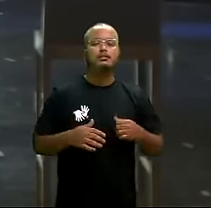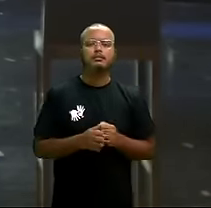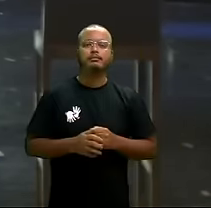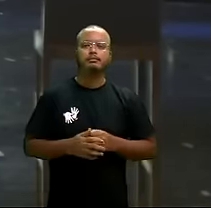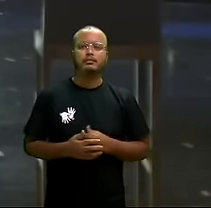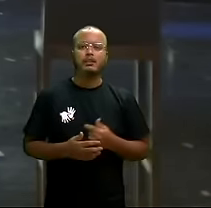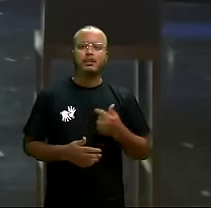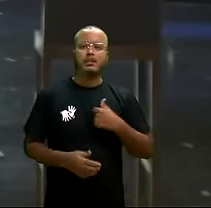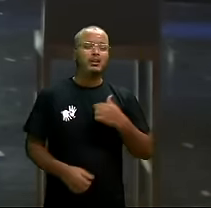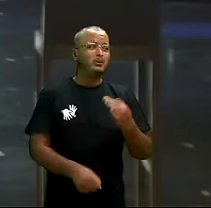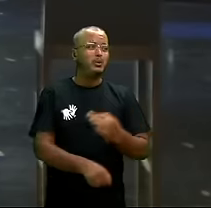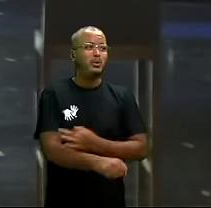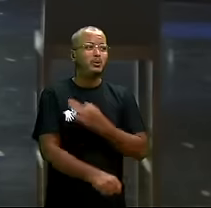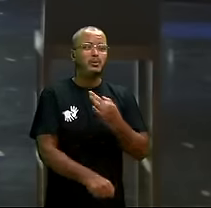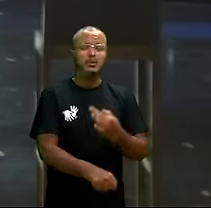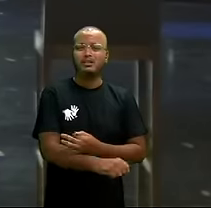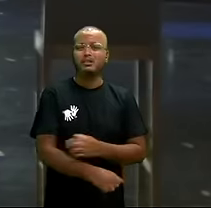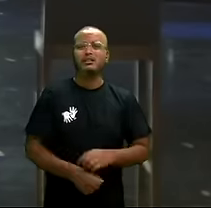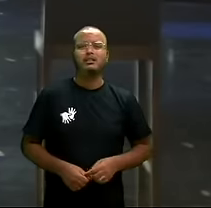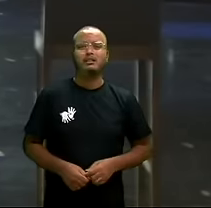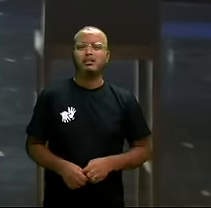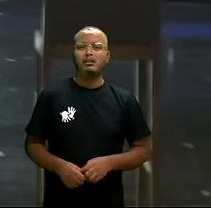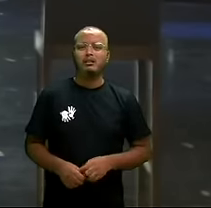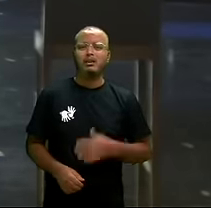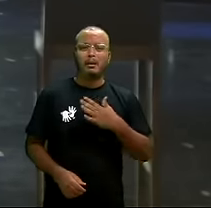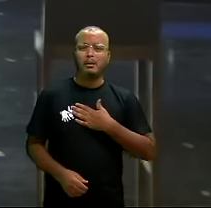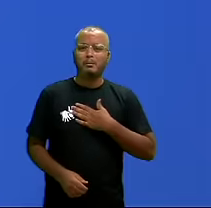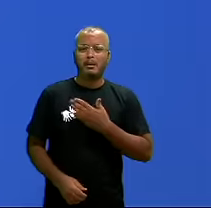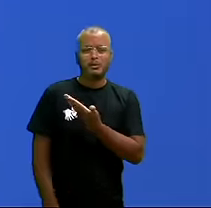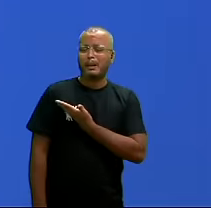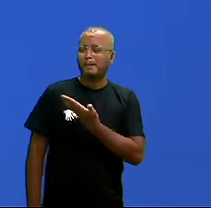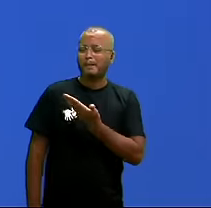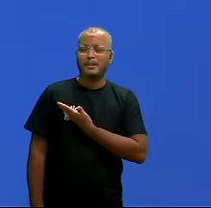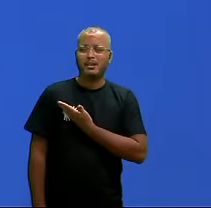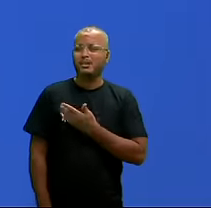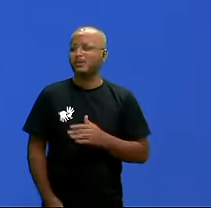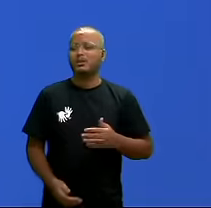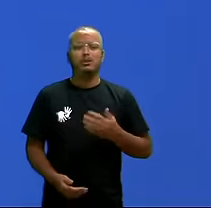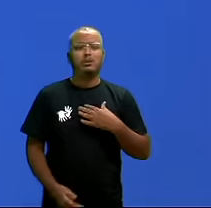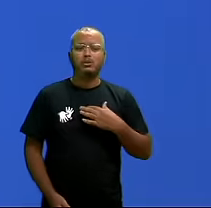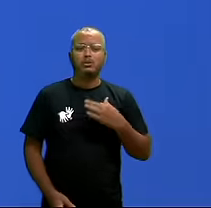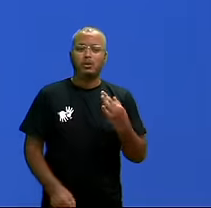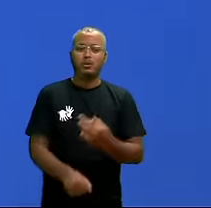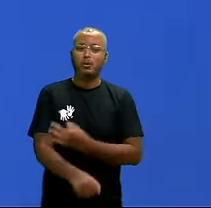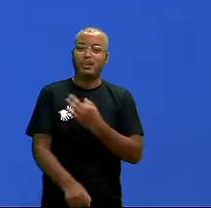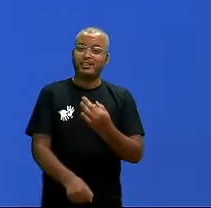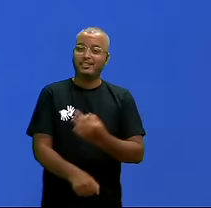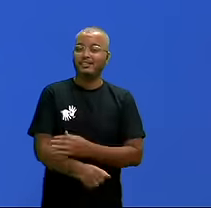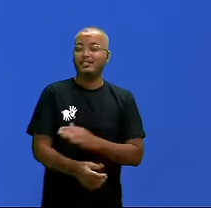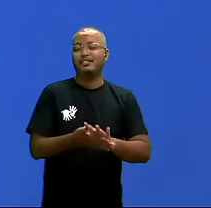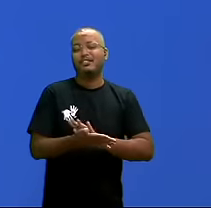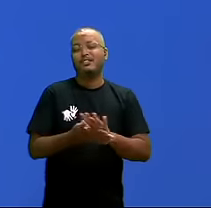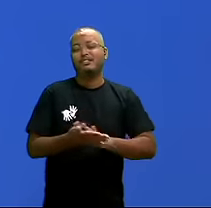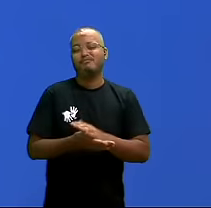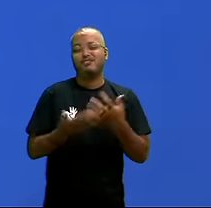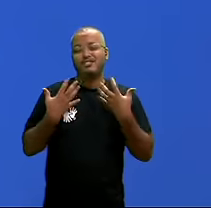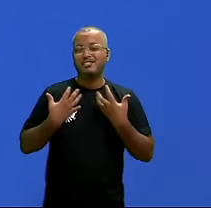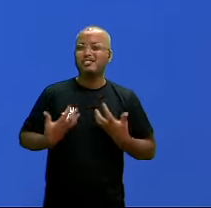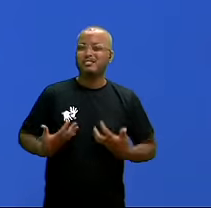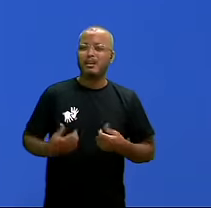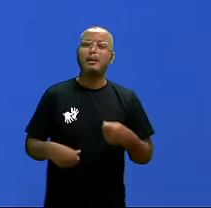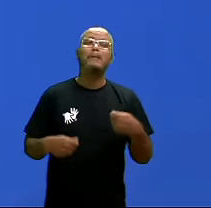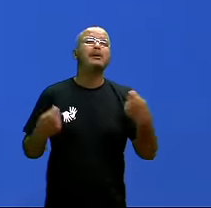não aguento mais ver gente, tem gente querendo ser meu amigo, não aguento mais, não estou dando conta dos amigos que eu tenho. Eu preciso descansar, irmão, preciso parar, ficar olhando